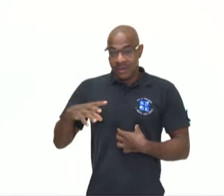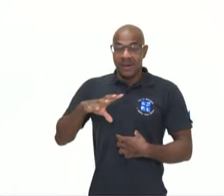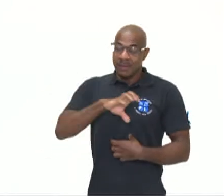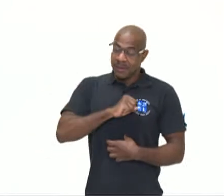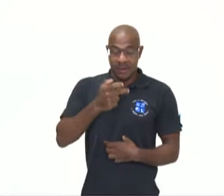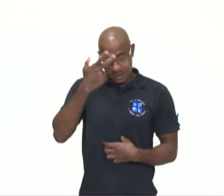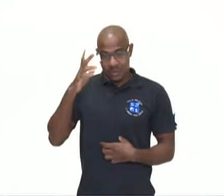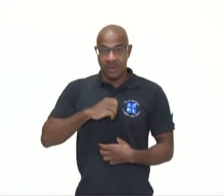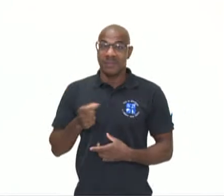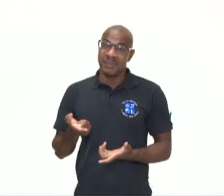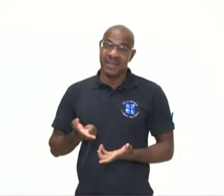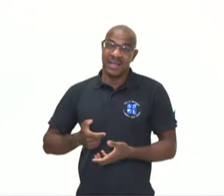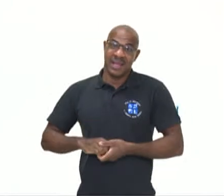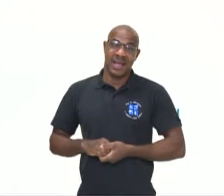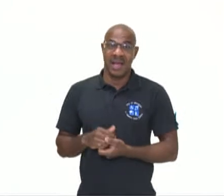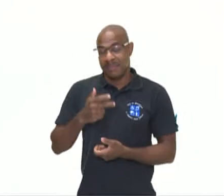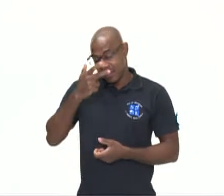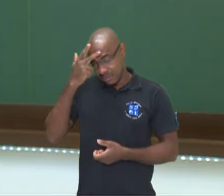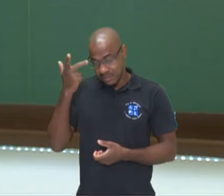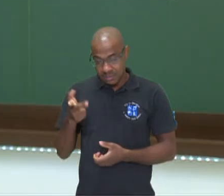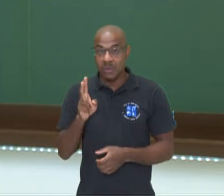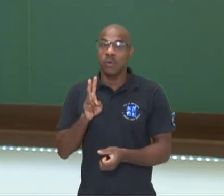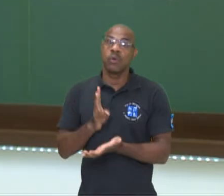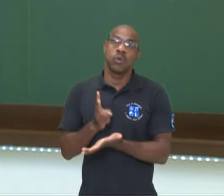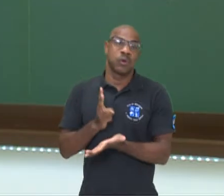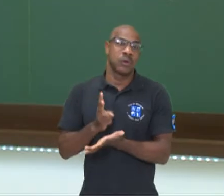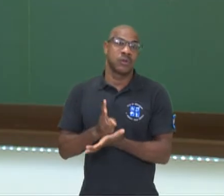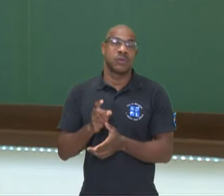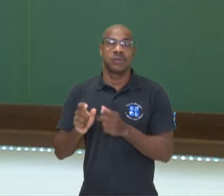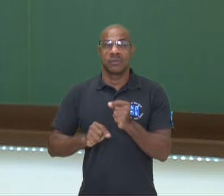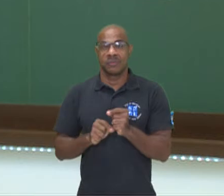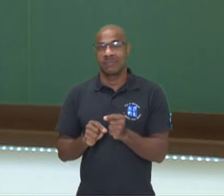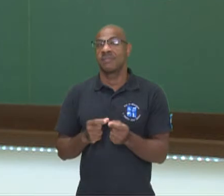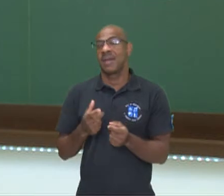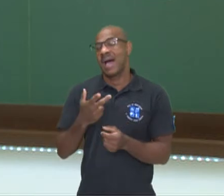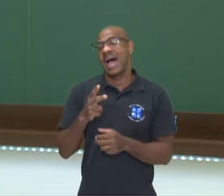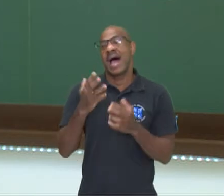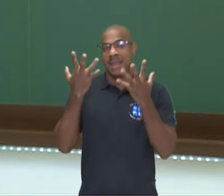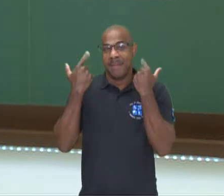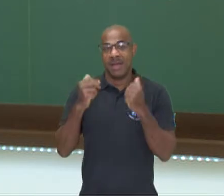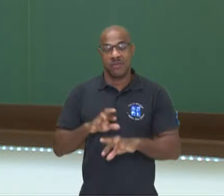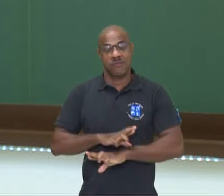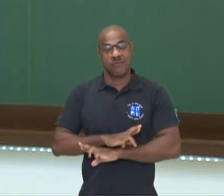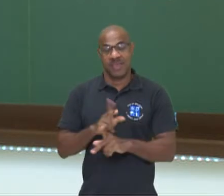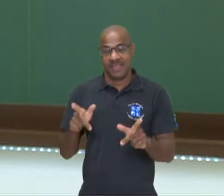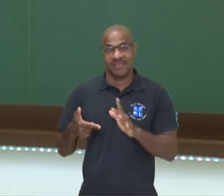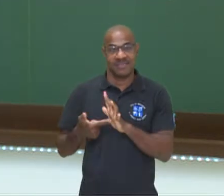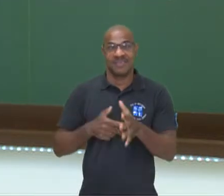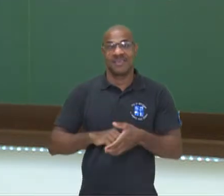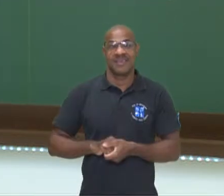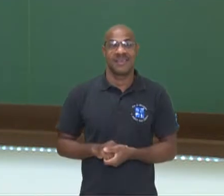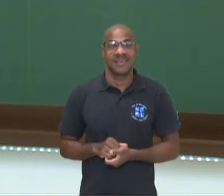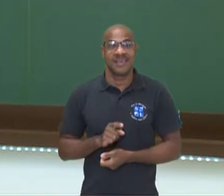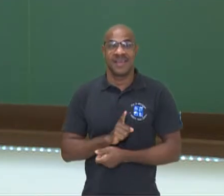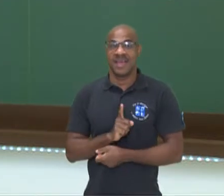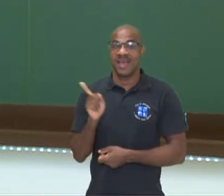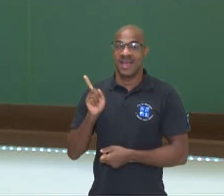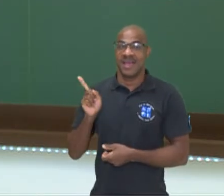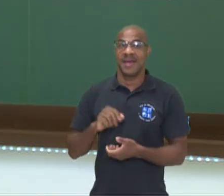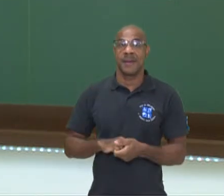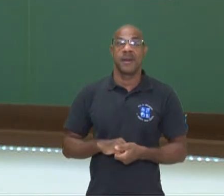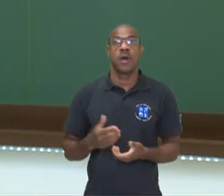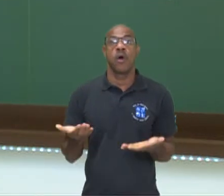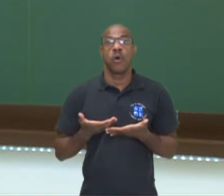sendo animal de muitas pessoas, ele continua na lista de animais exóticos. Devido à popularidade que alcançou, hoje tem